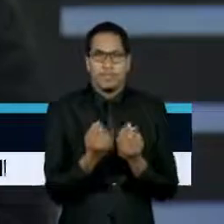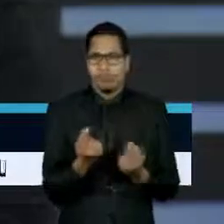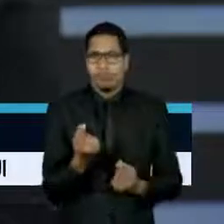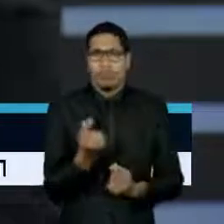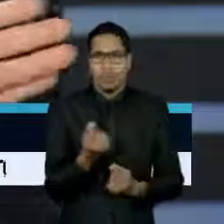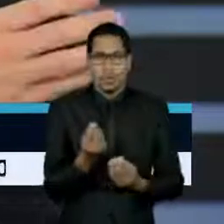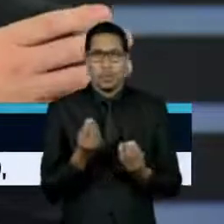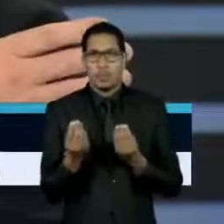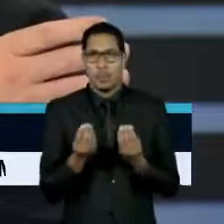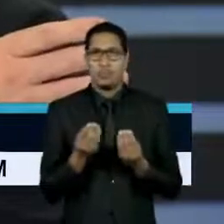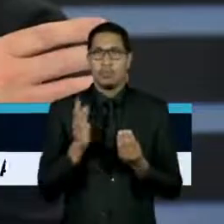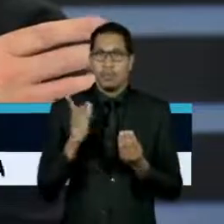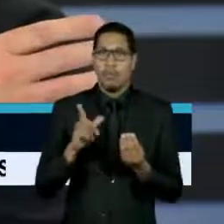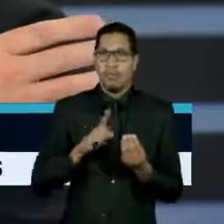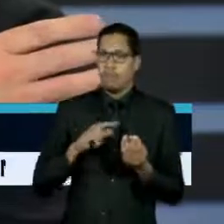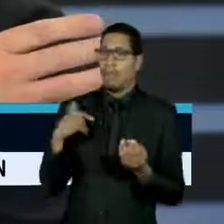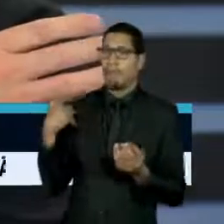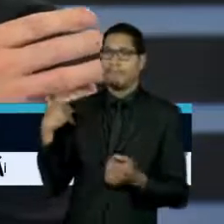que já vem